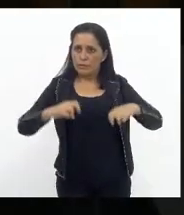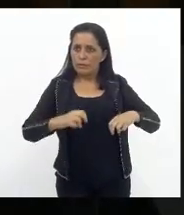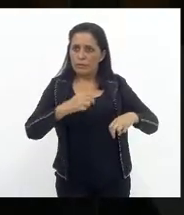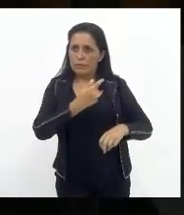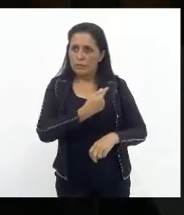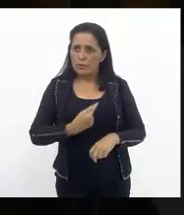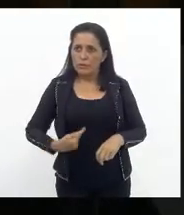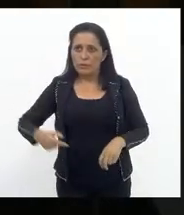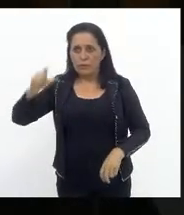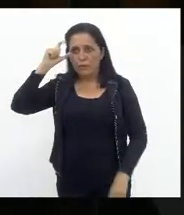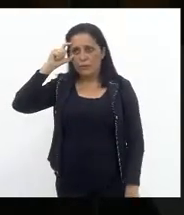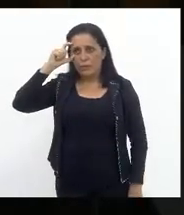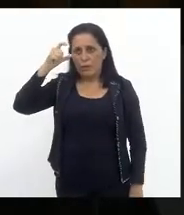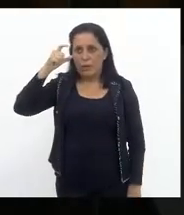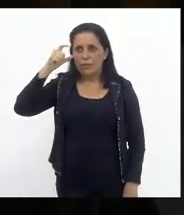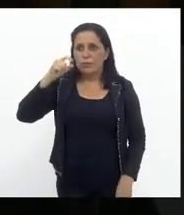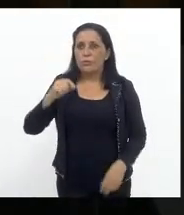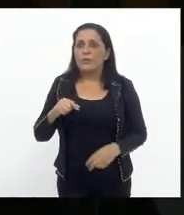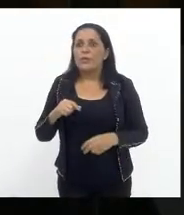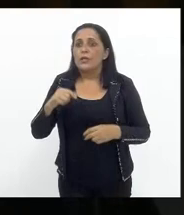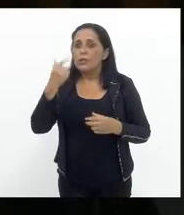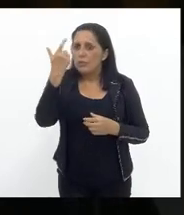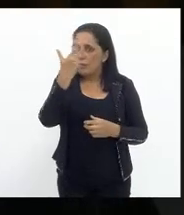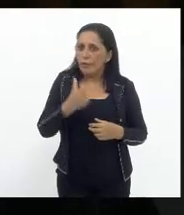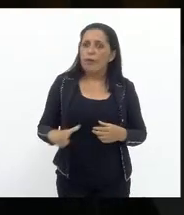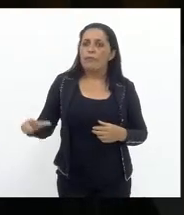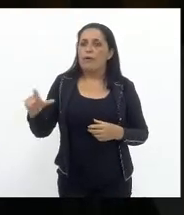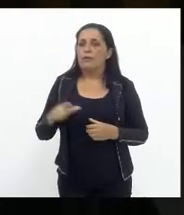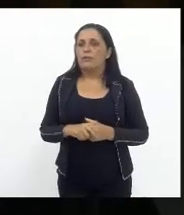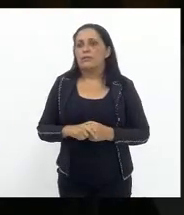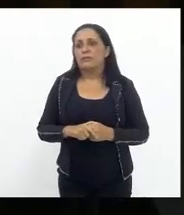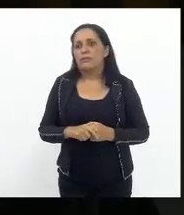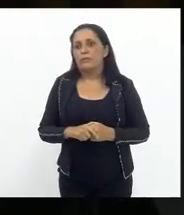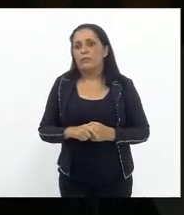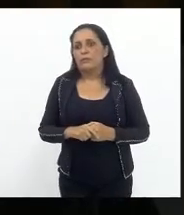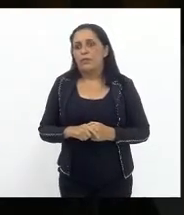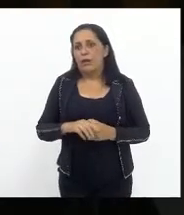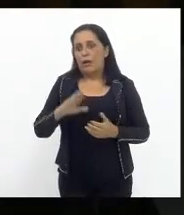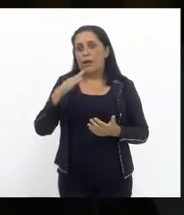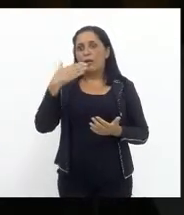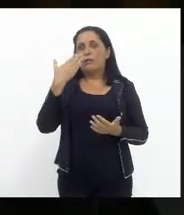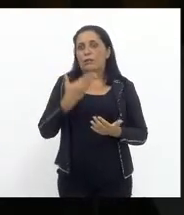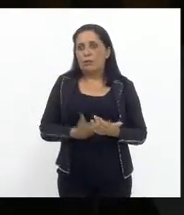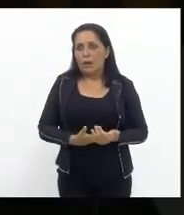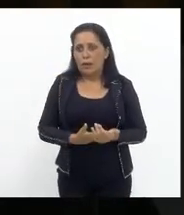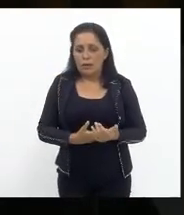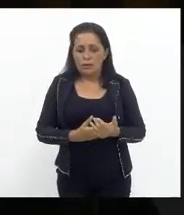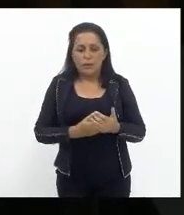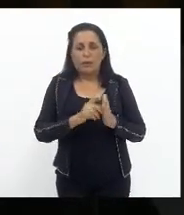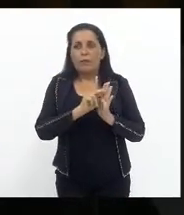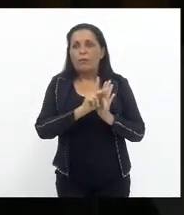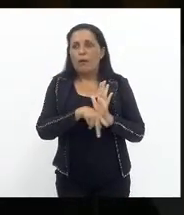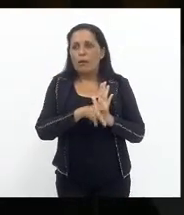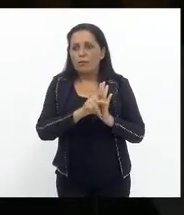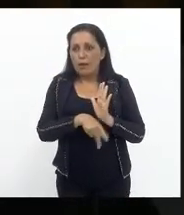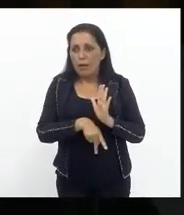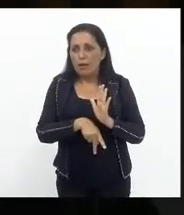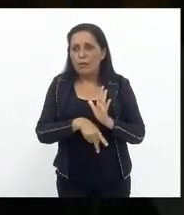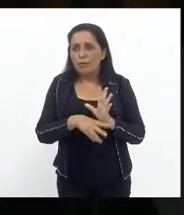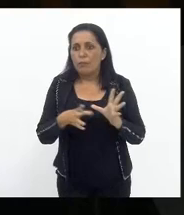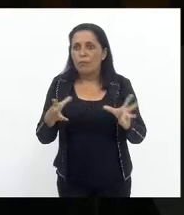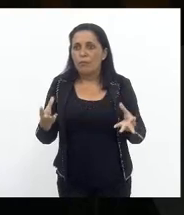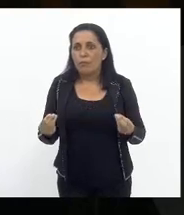governador Cláudio Castro e, mais uma vez, acreditando que esse projeto, onde